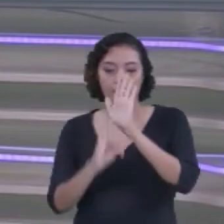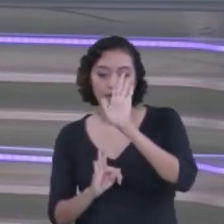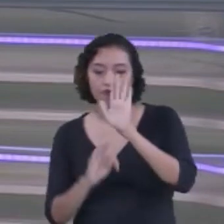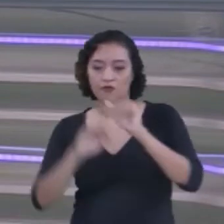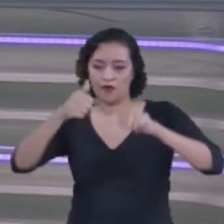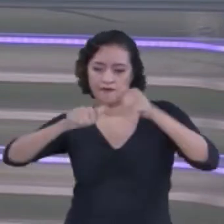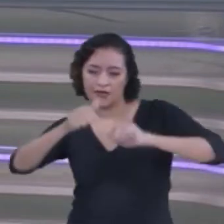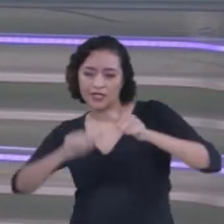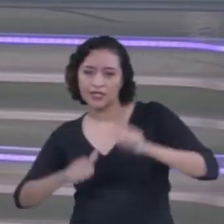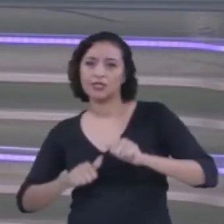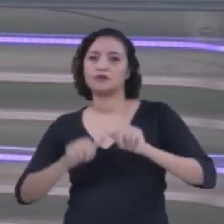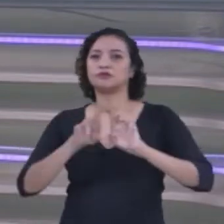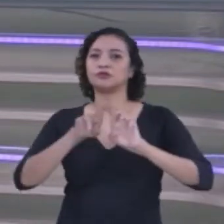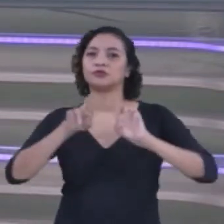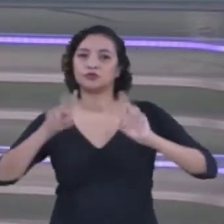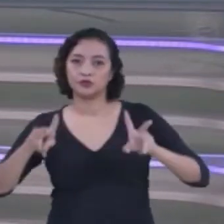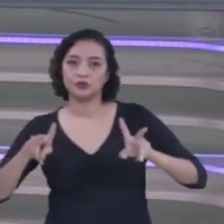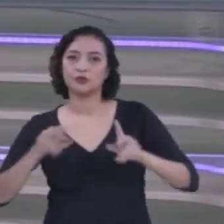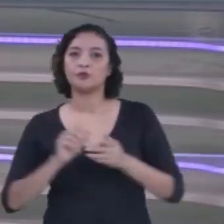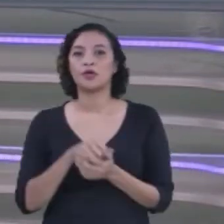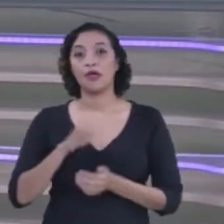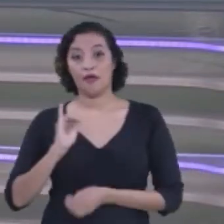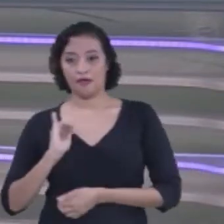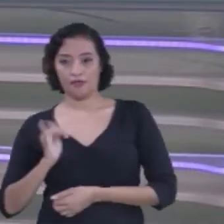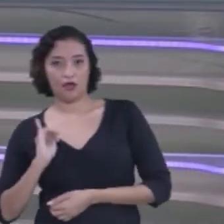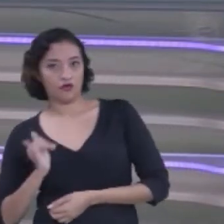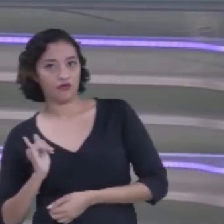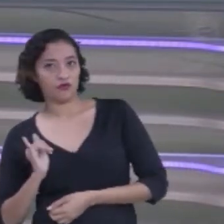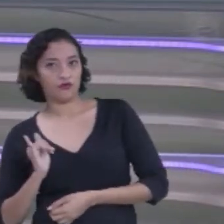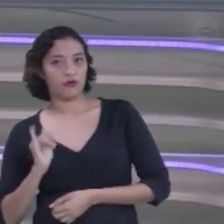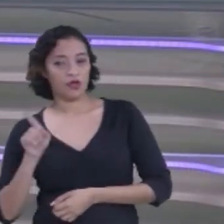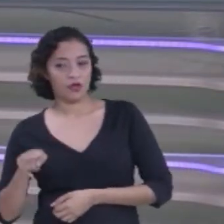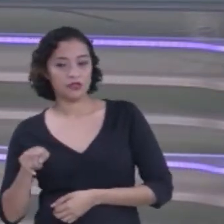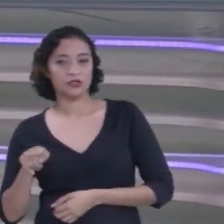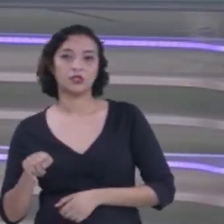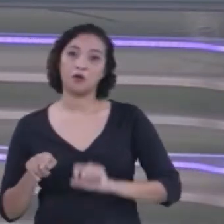Essa é uma narrativa, essa é uma opinião